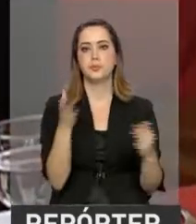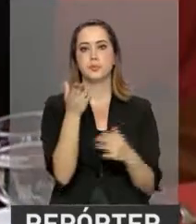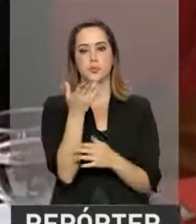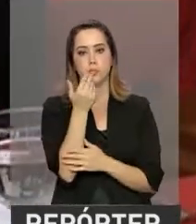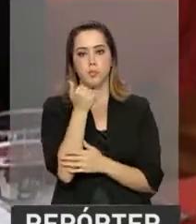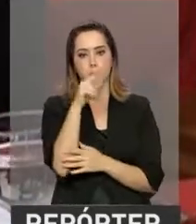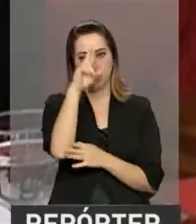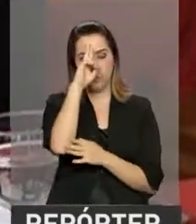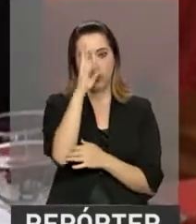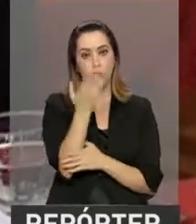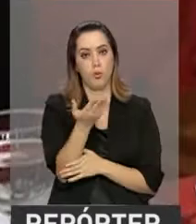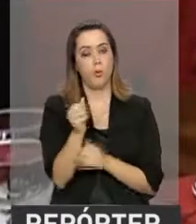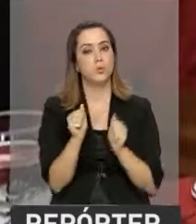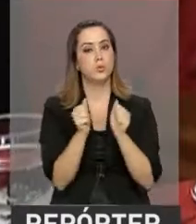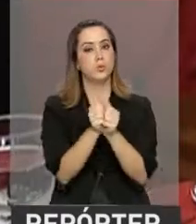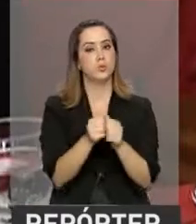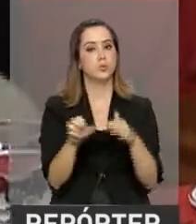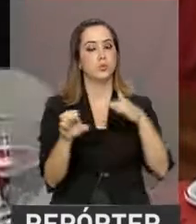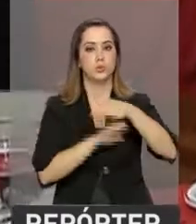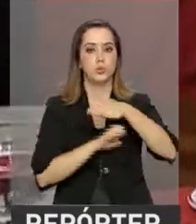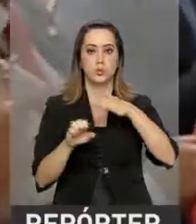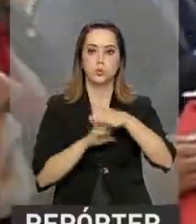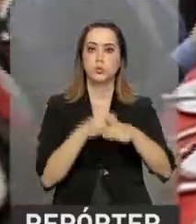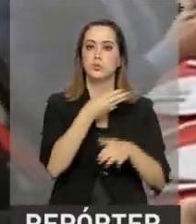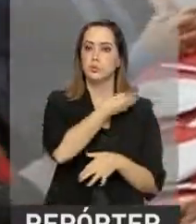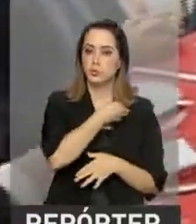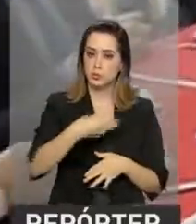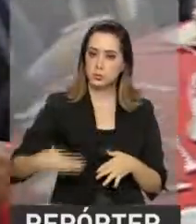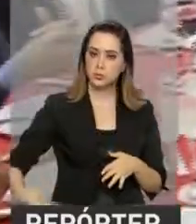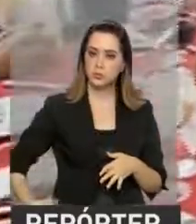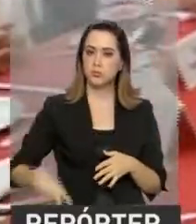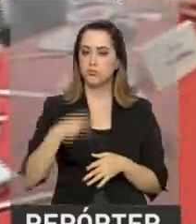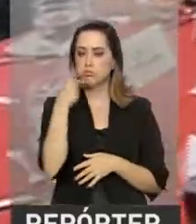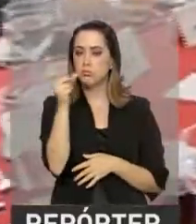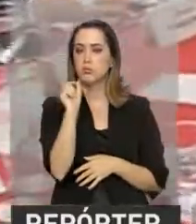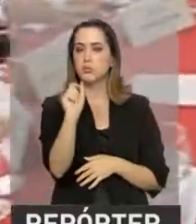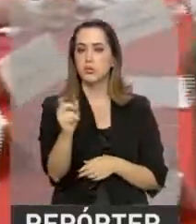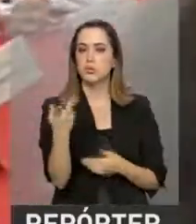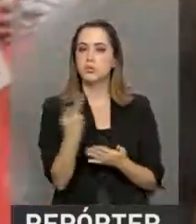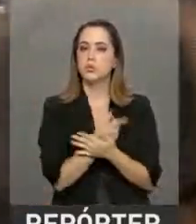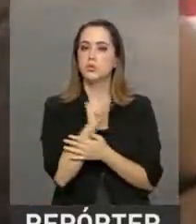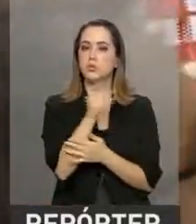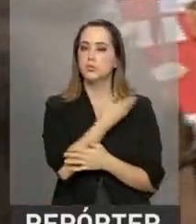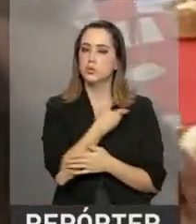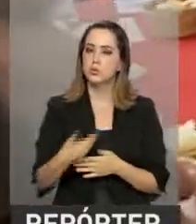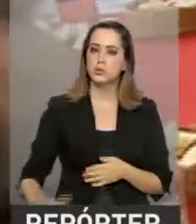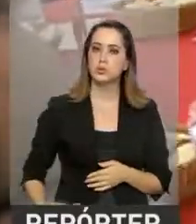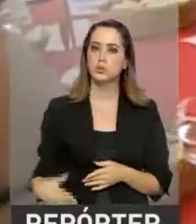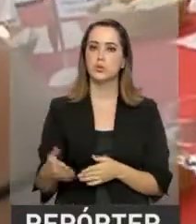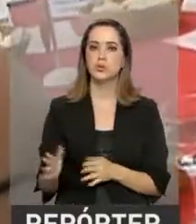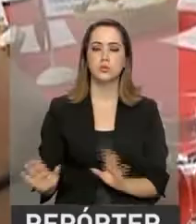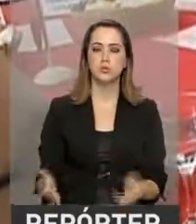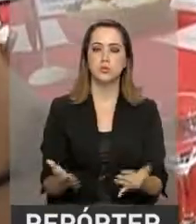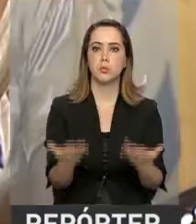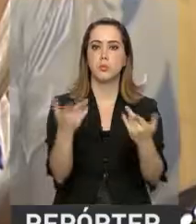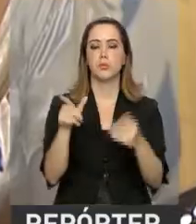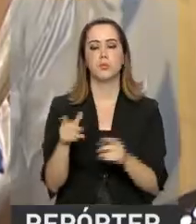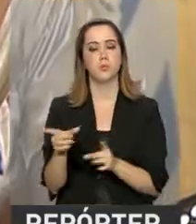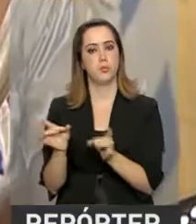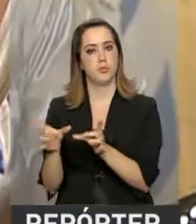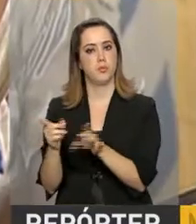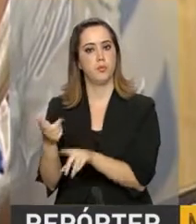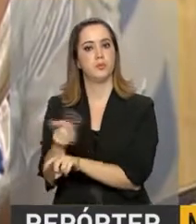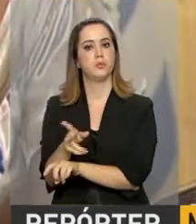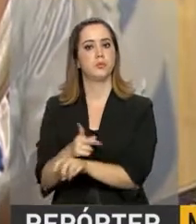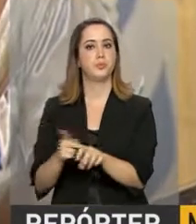ministro do Desenvolvimento, Indústria e Comércio Exterior falou sobre as ações do governo para promover as exportações brasileiras. Nós